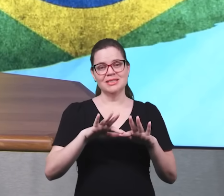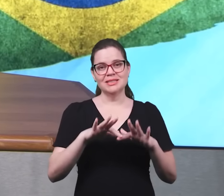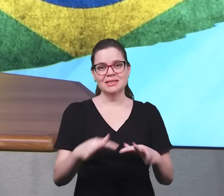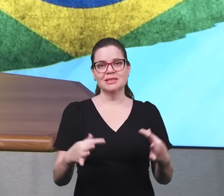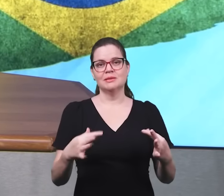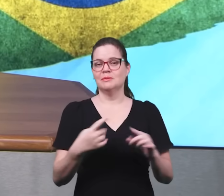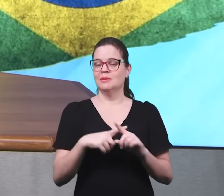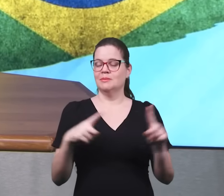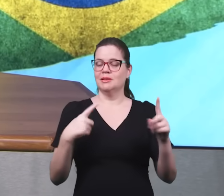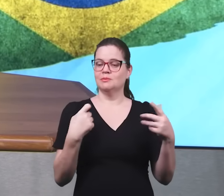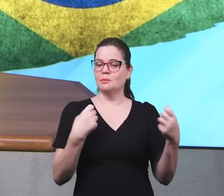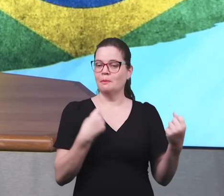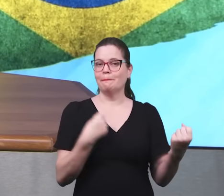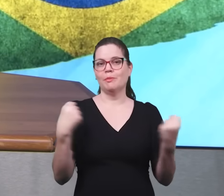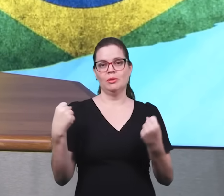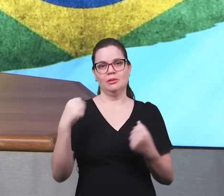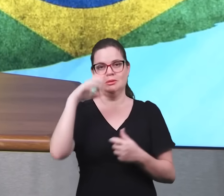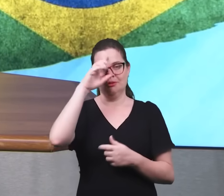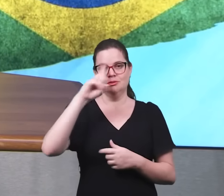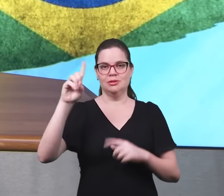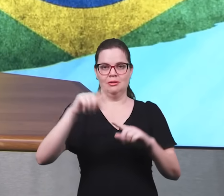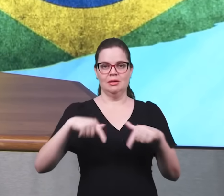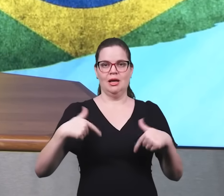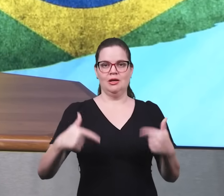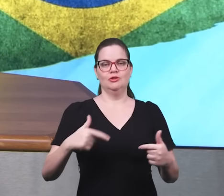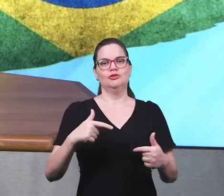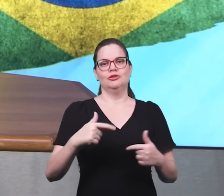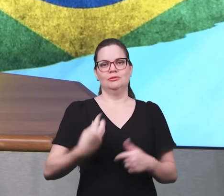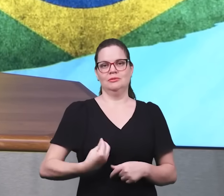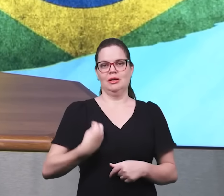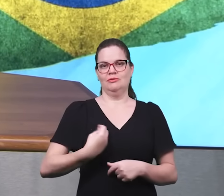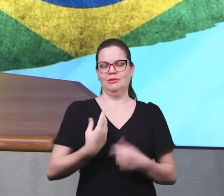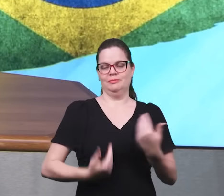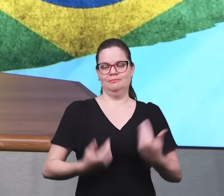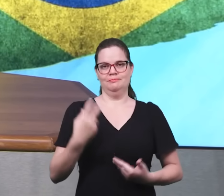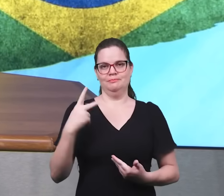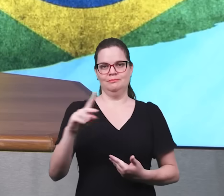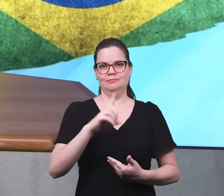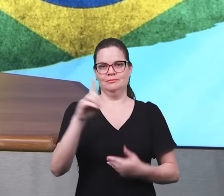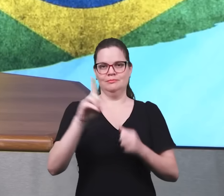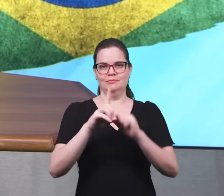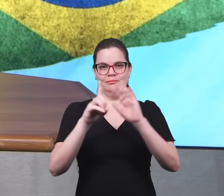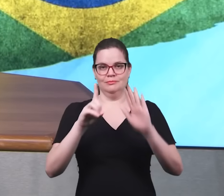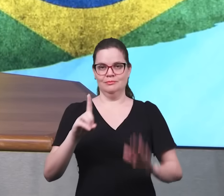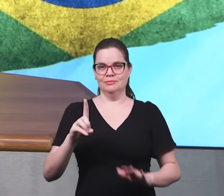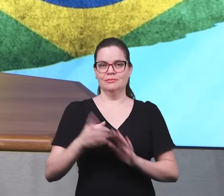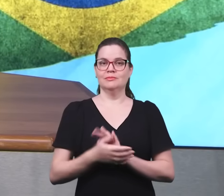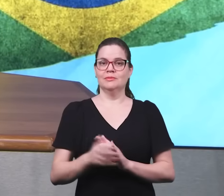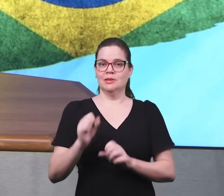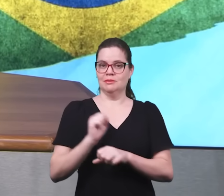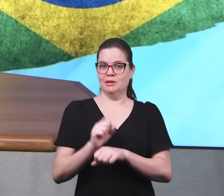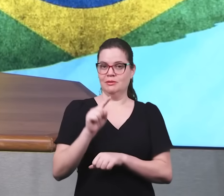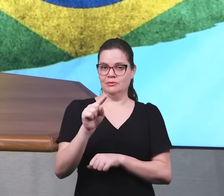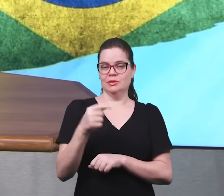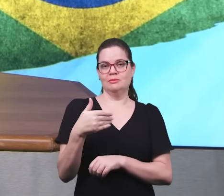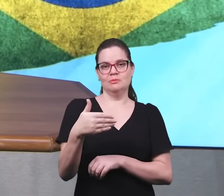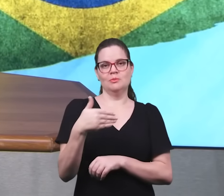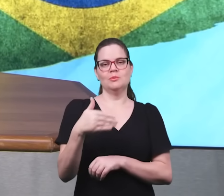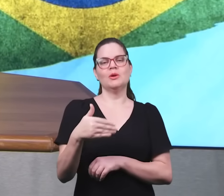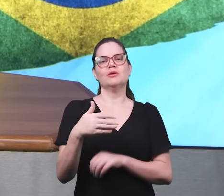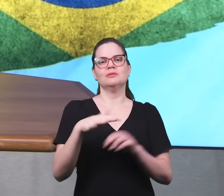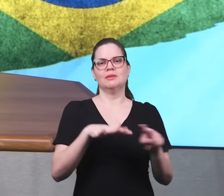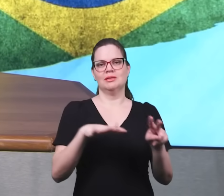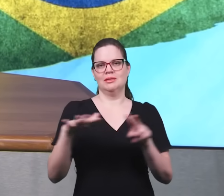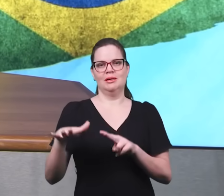simples, mas é o poder de Deus agir no meio do seu povo. Que Deus nos abençoe. E aguardamos na próxima